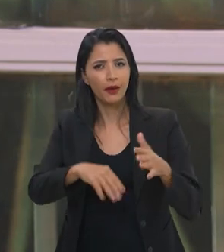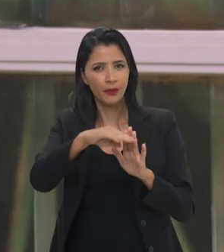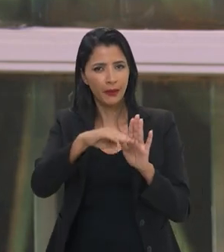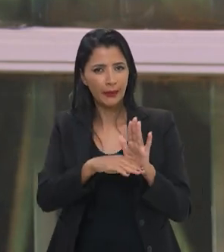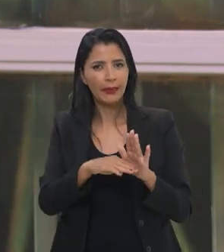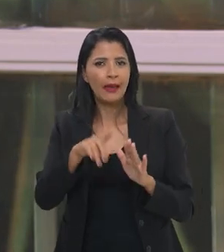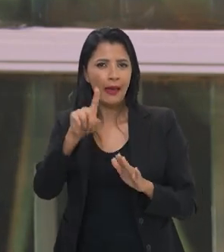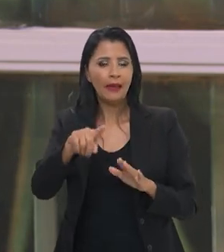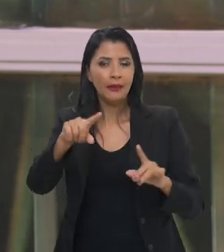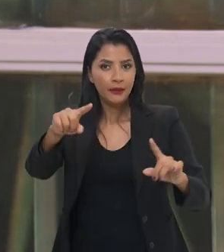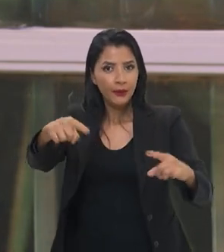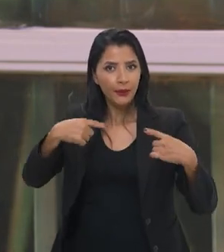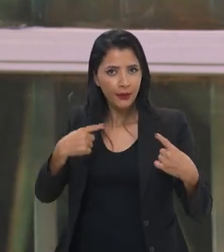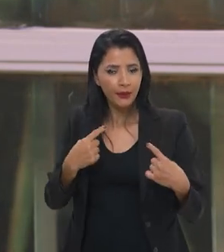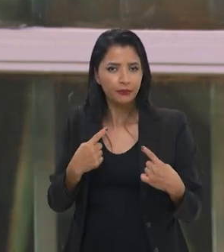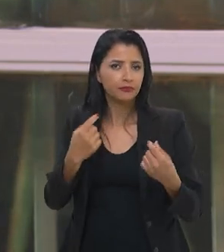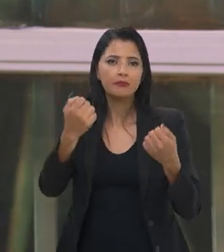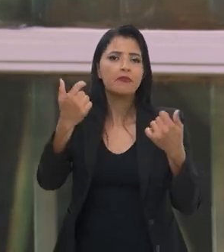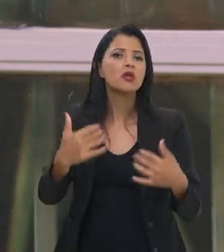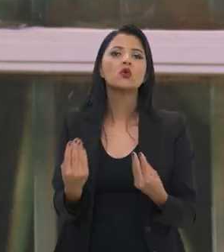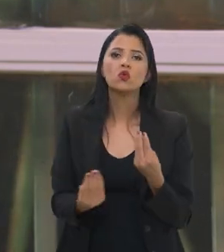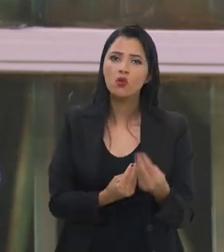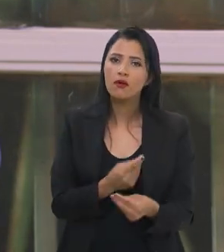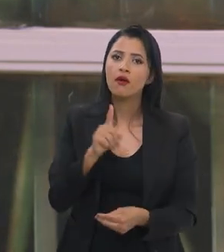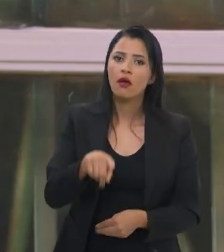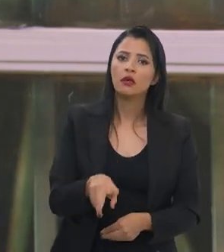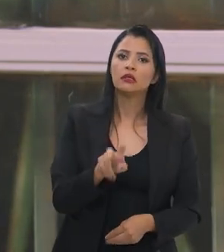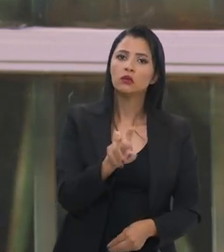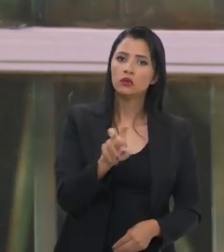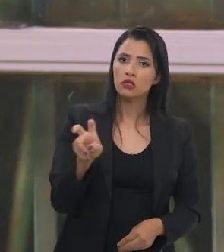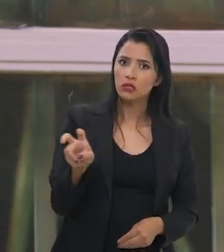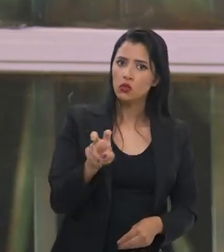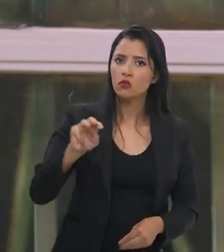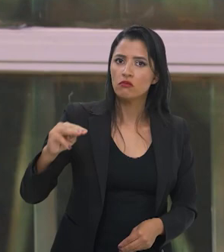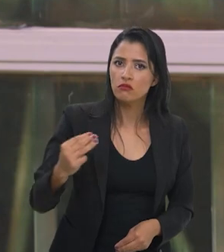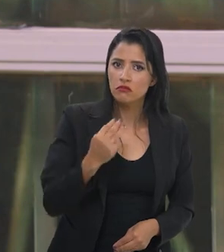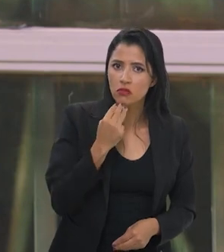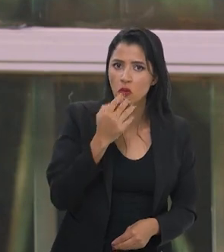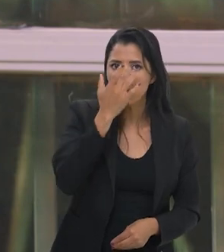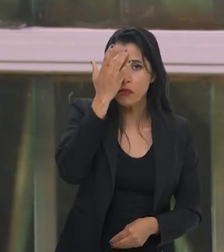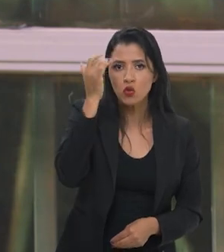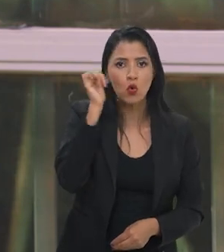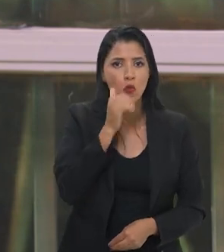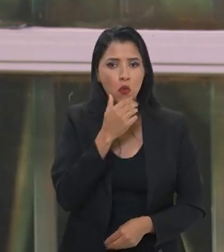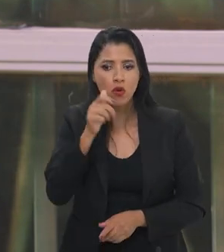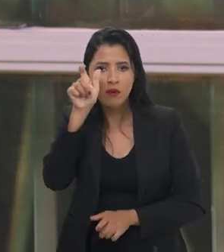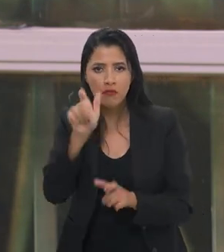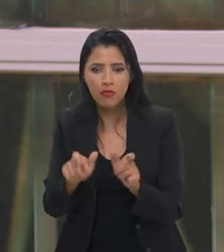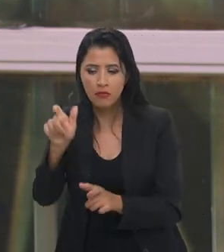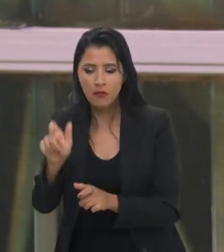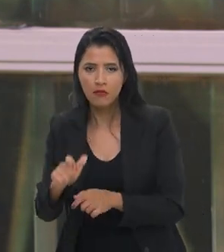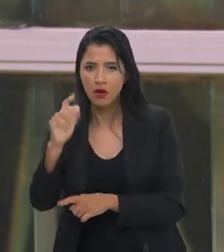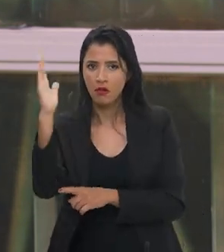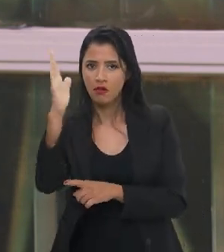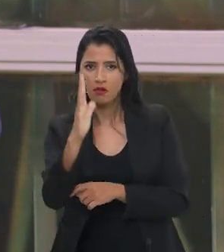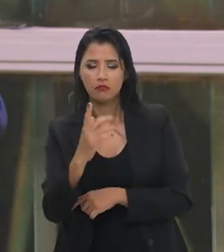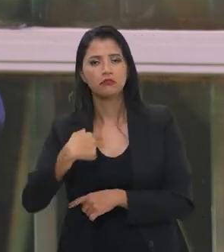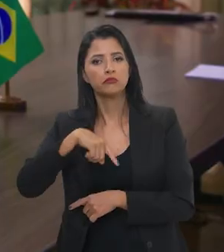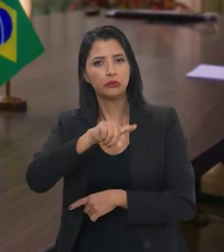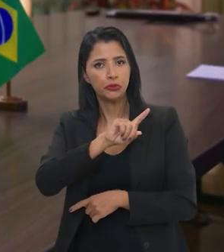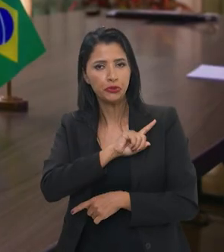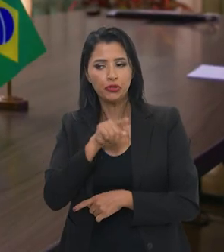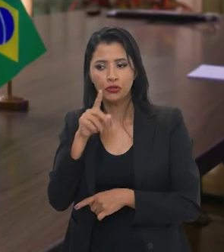que é desafiador nós estamos falando de 55 milhões de brasileiros e brasileiras que